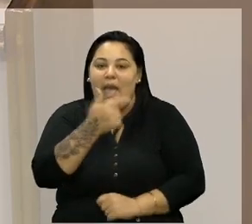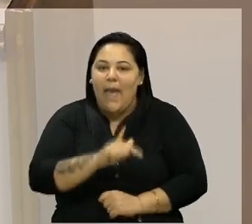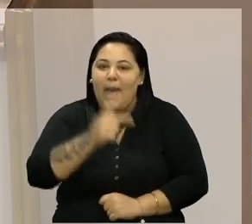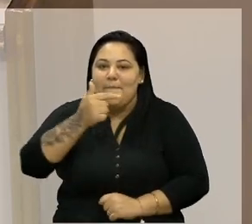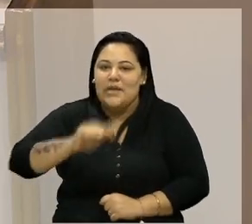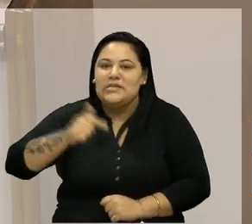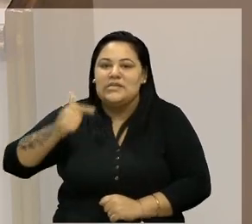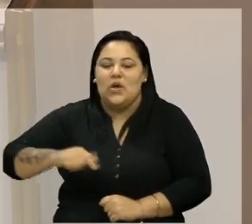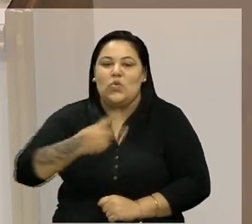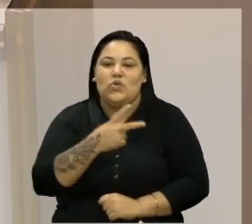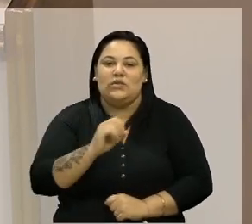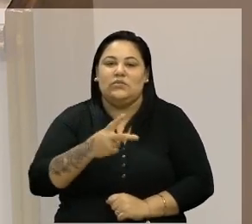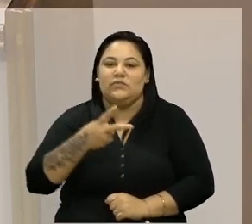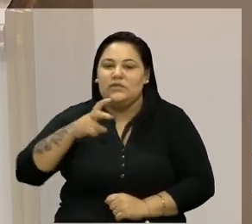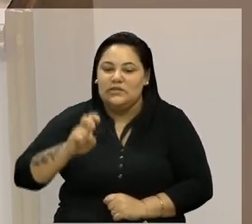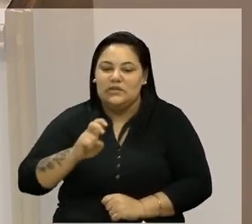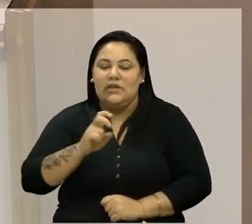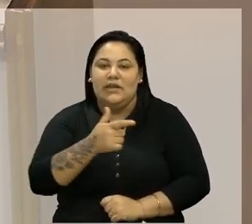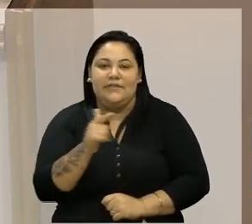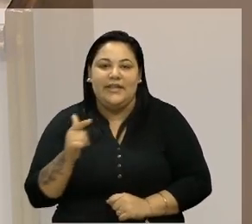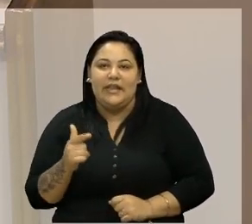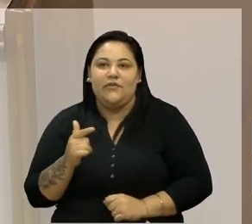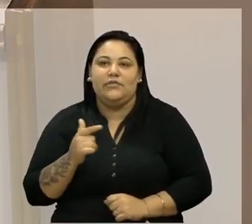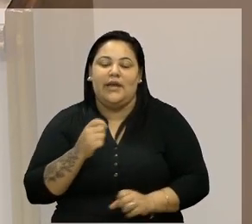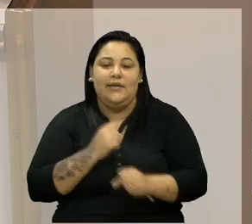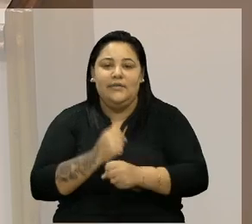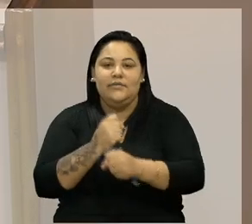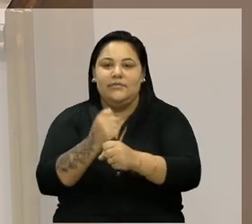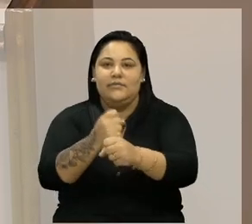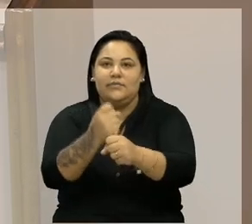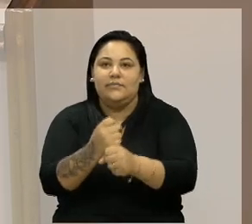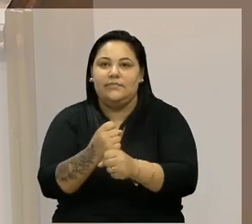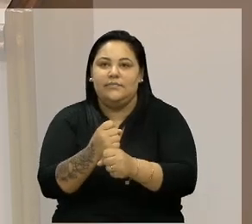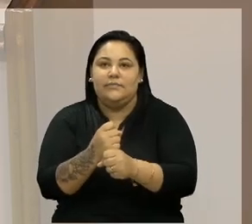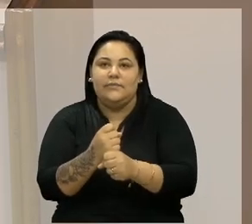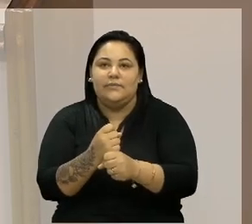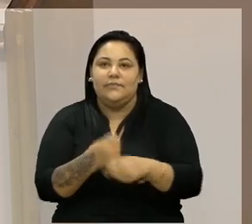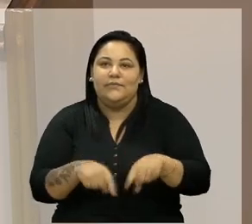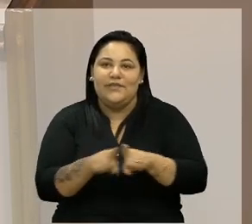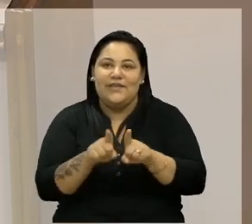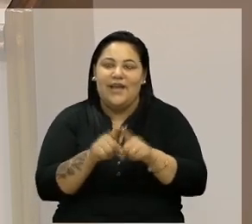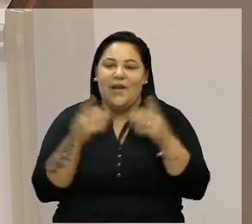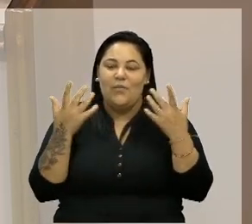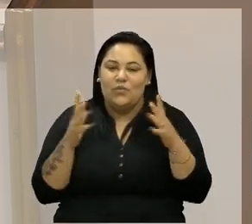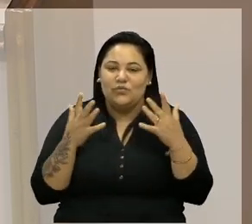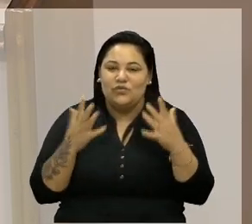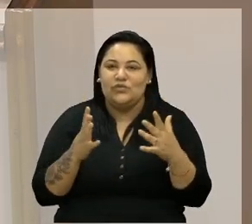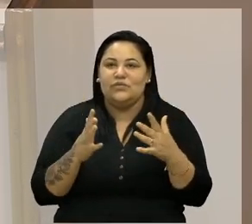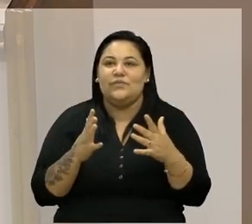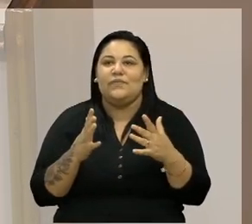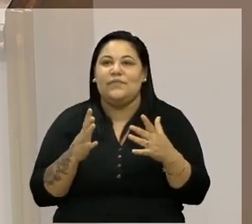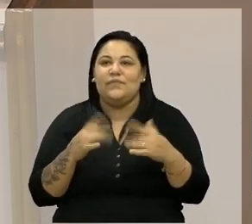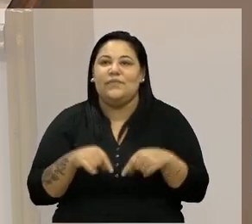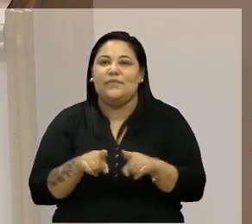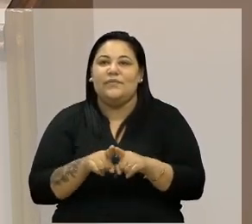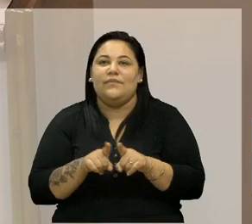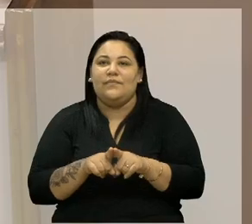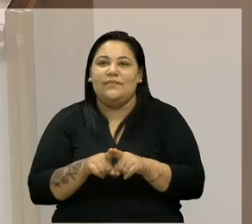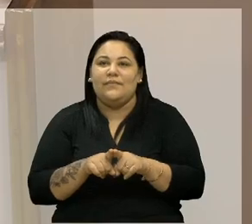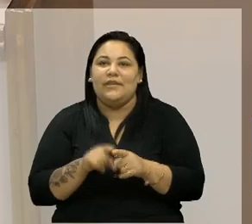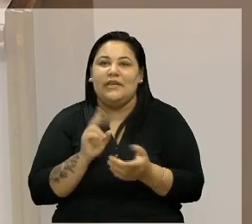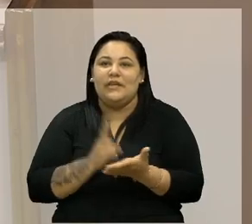2025 e tantos outros anos com certeza vai sempre vai ser aplaudido pela senhora por mim e eu que sempre